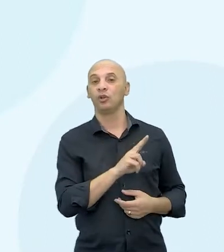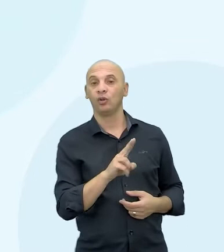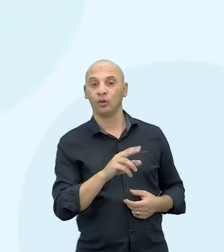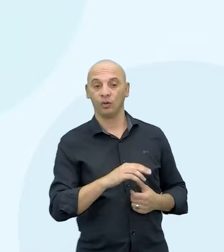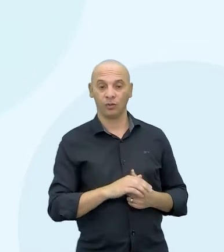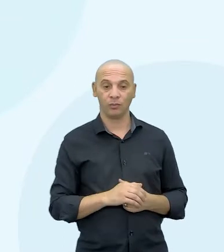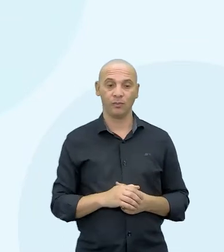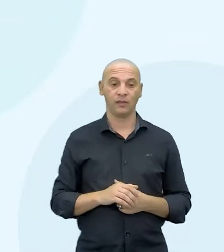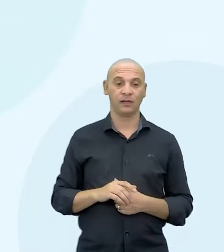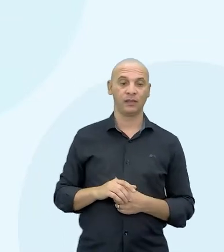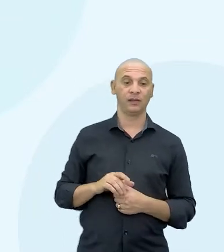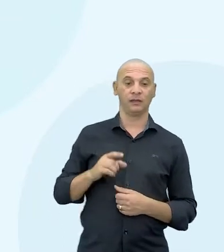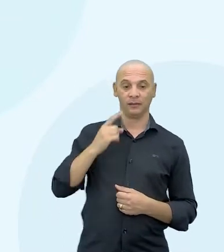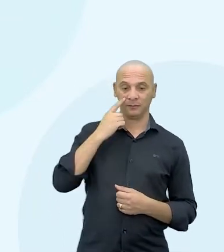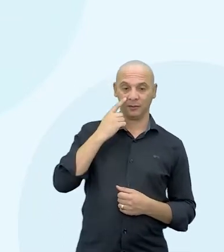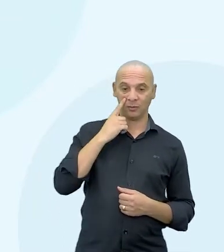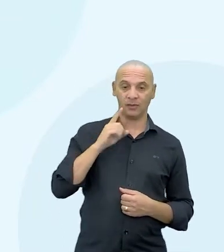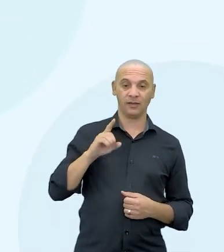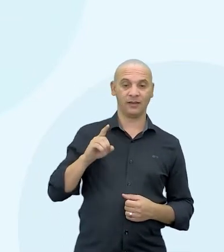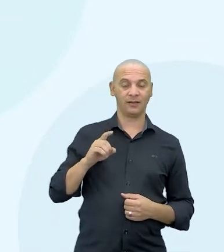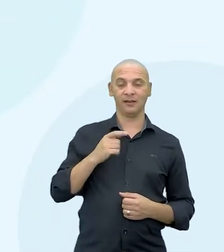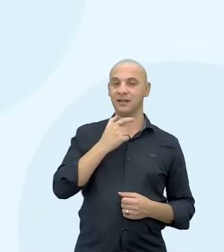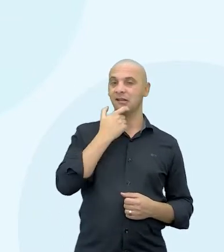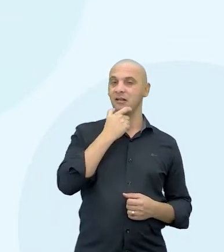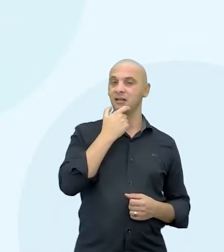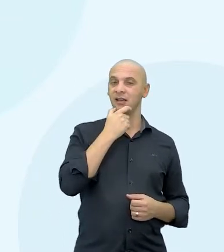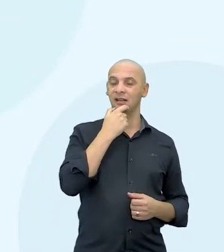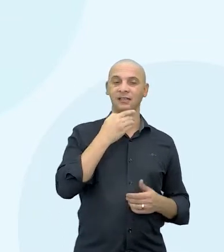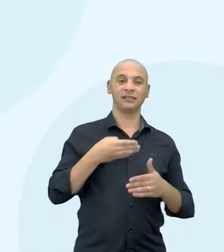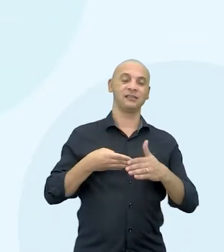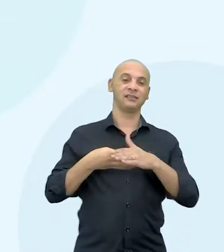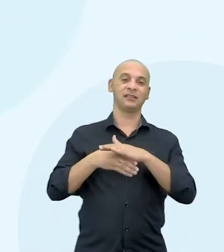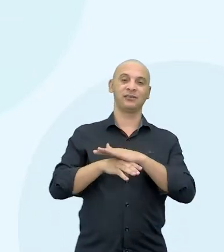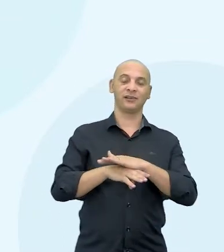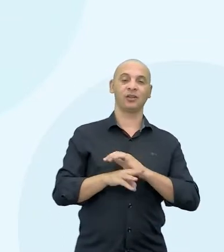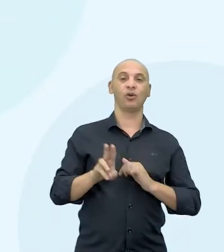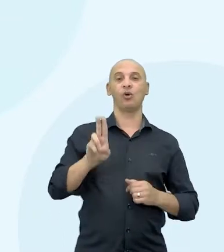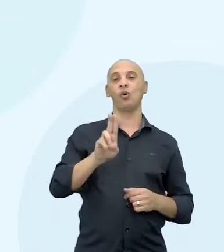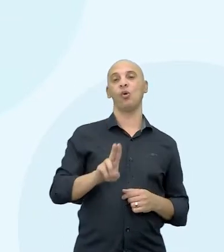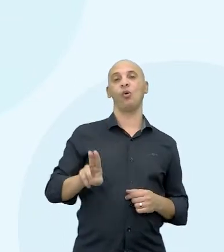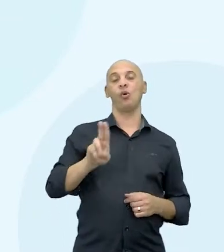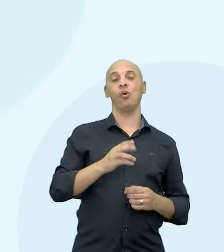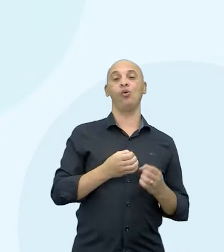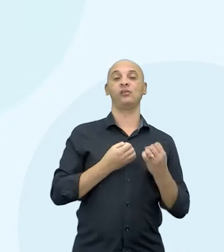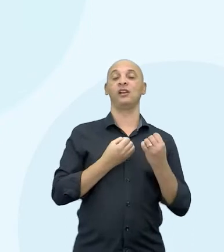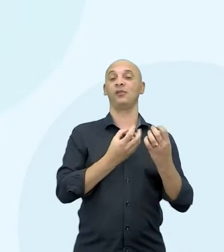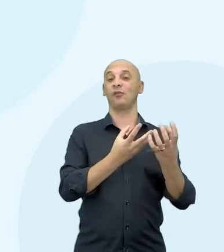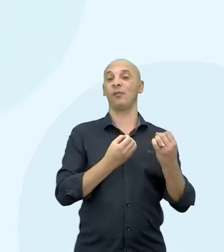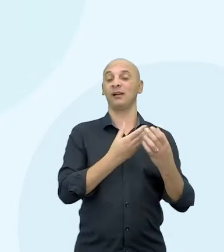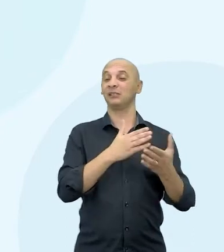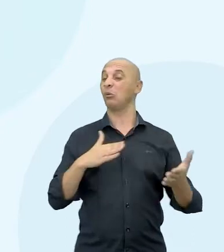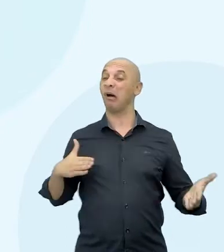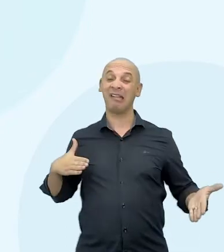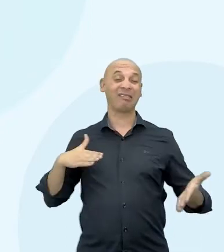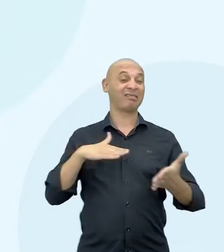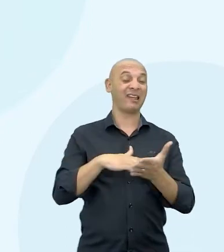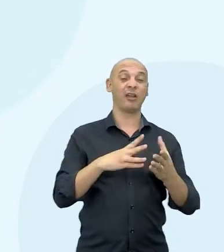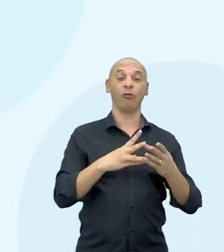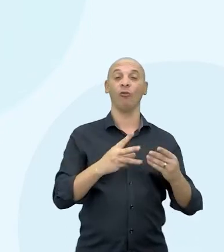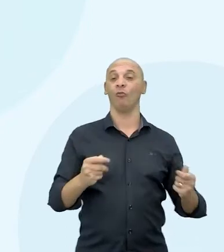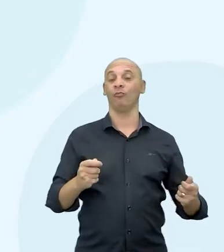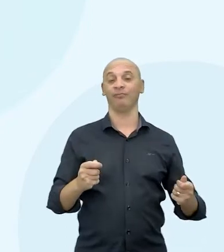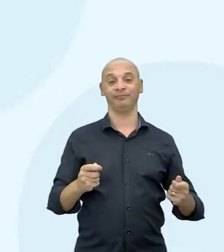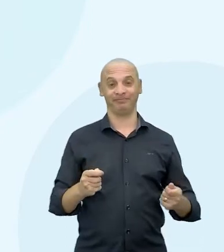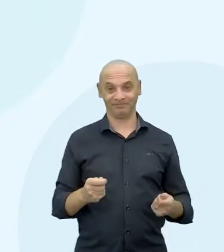data exhaust, em inglês, que significa usar os dados até a exaustão. Usar os dados que as